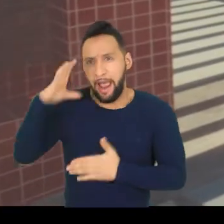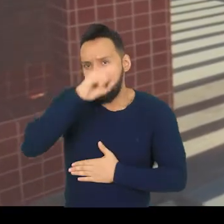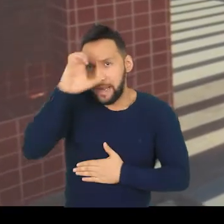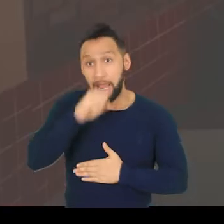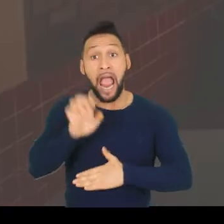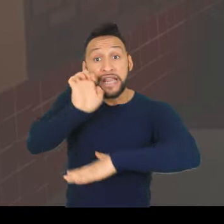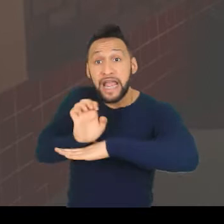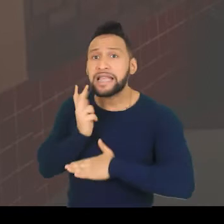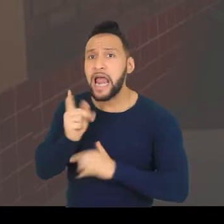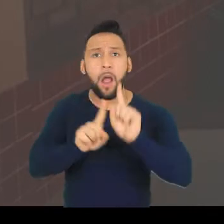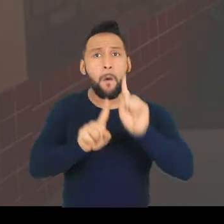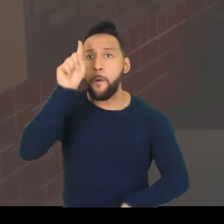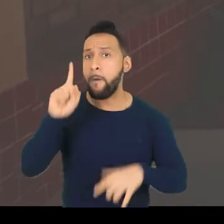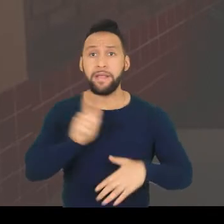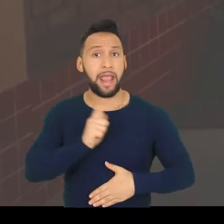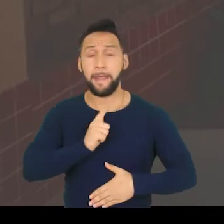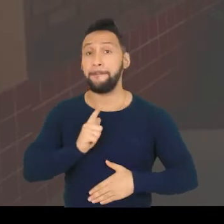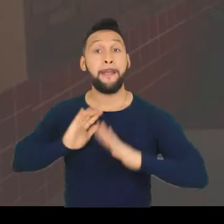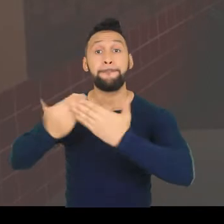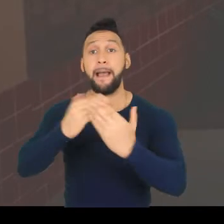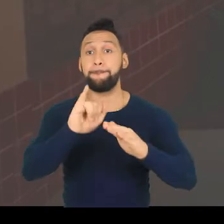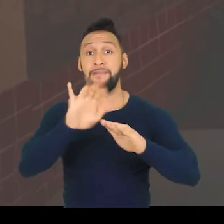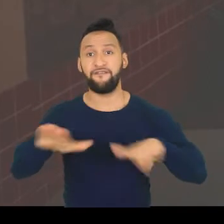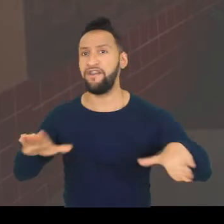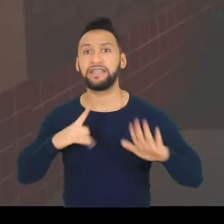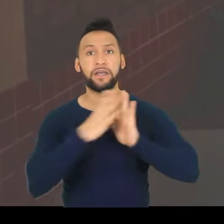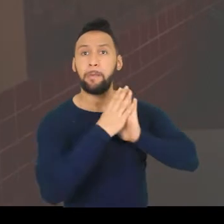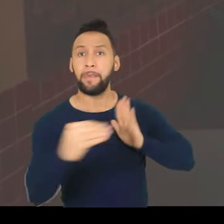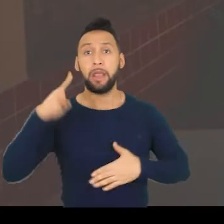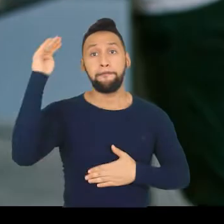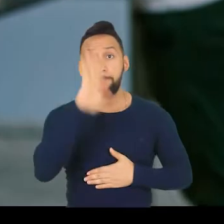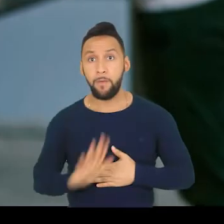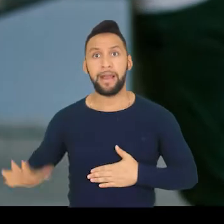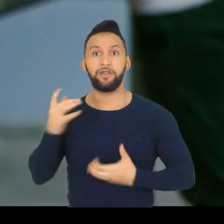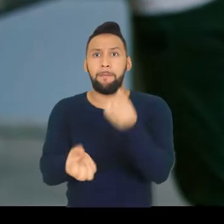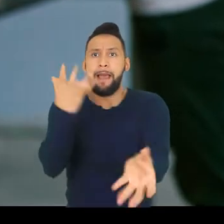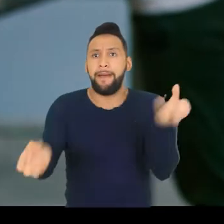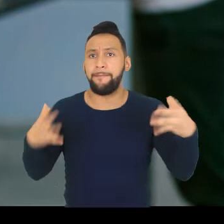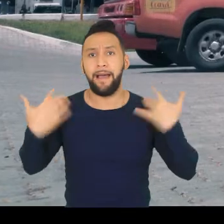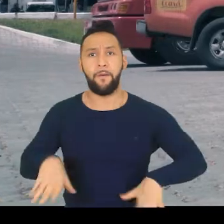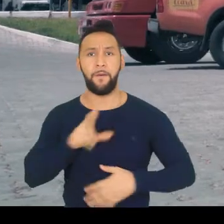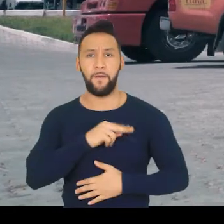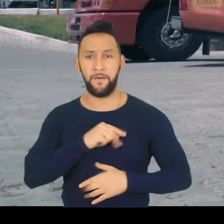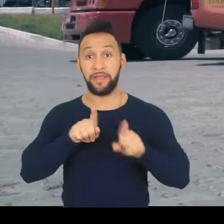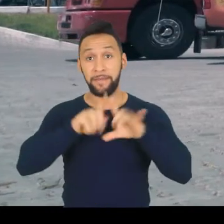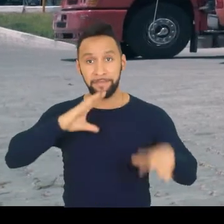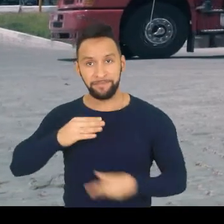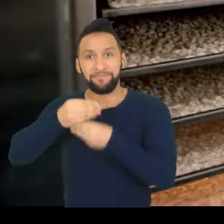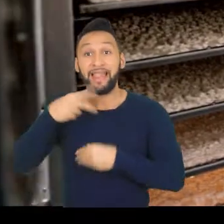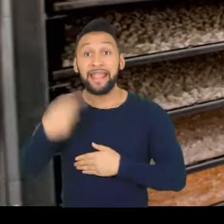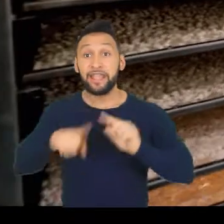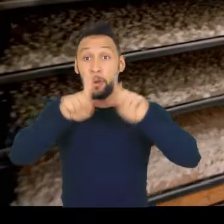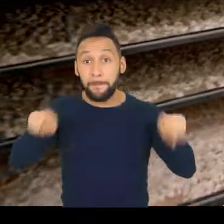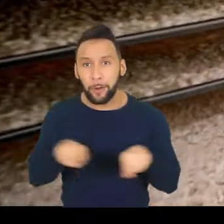de cobertura de creches do Brasil por número de habitantes. Outra iniciativa que integra o